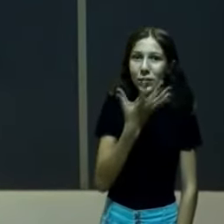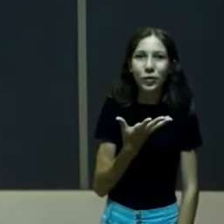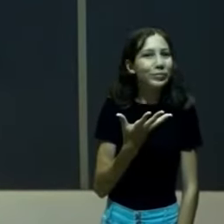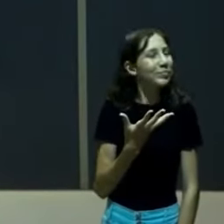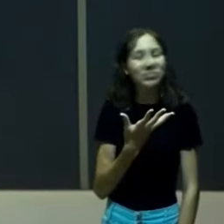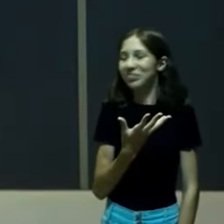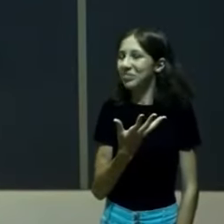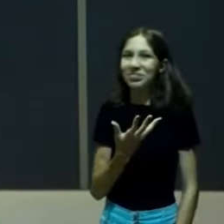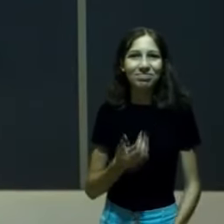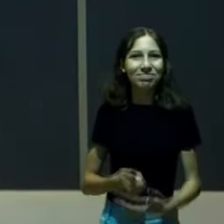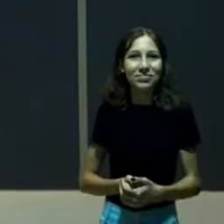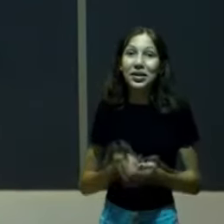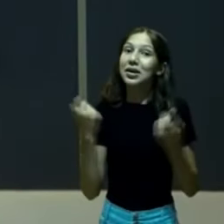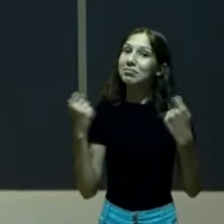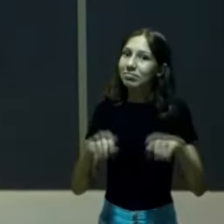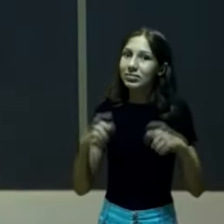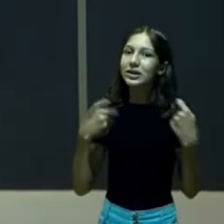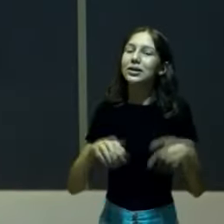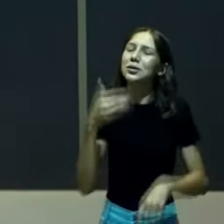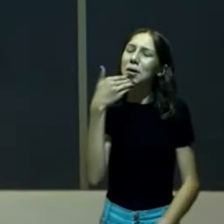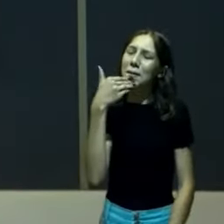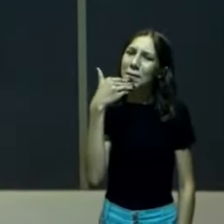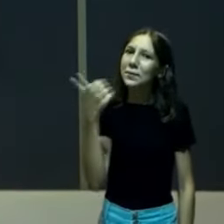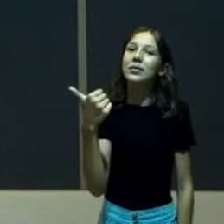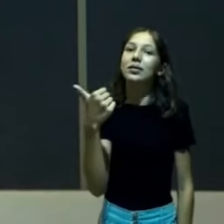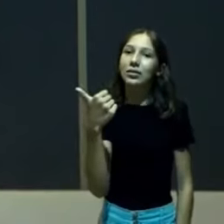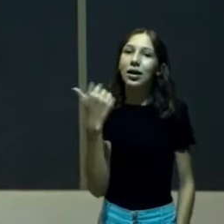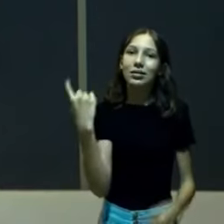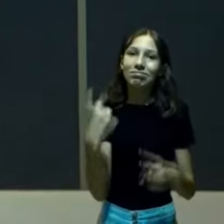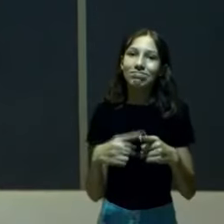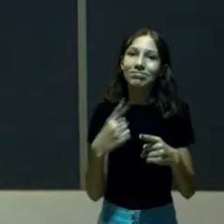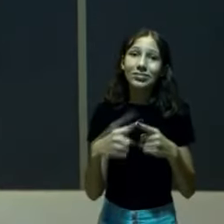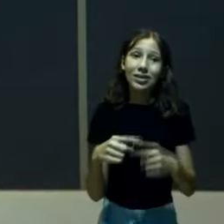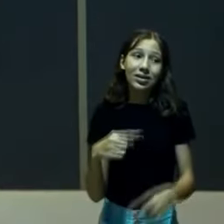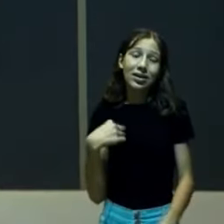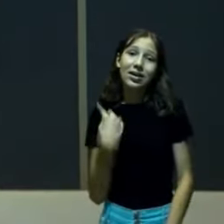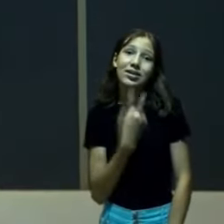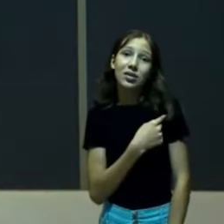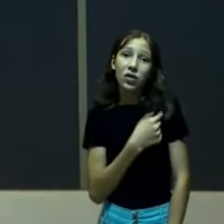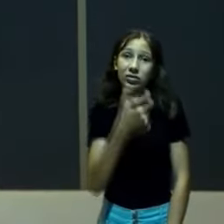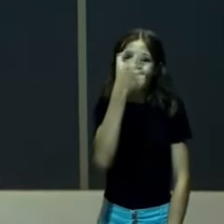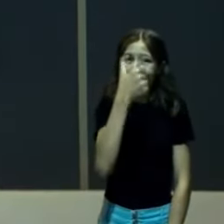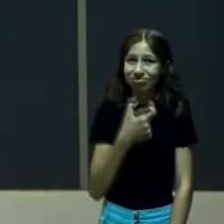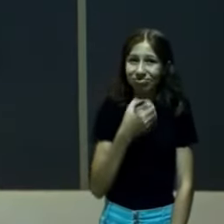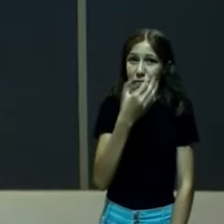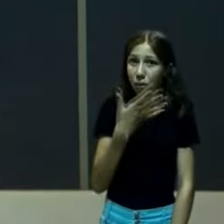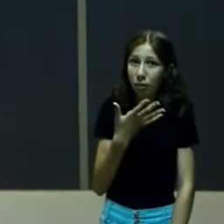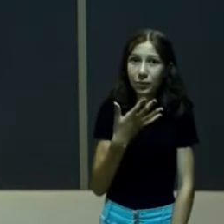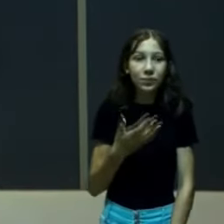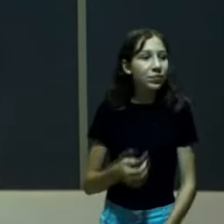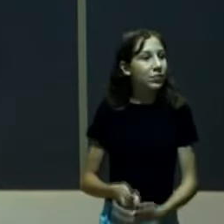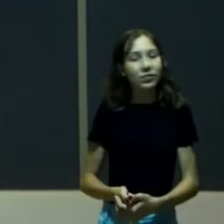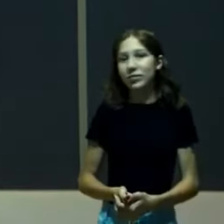Não somos. Precisamos melhorar muito. Eu e você, nós somos miseráveis.